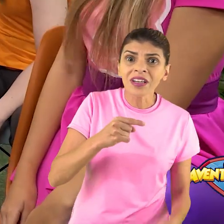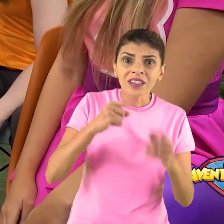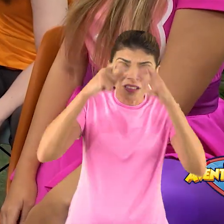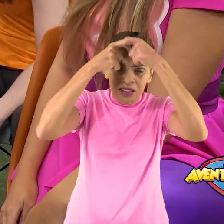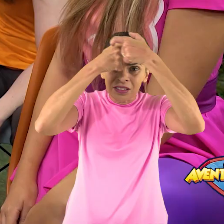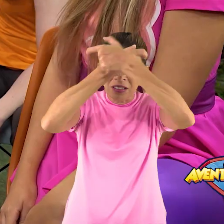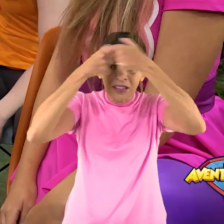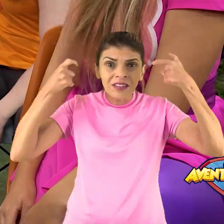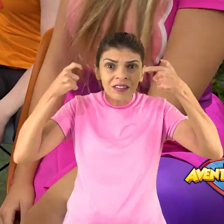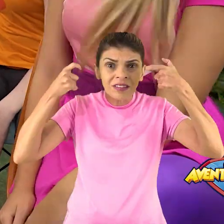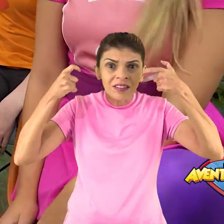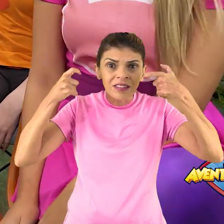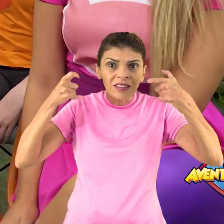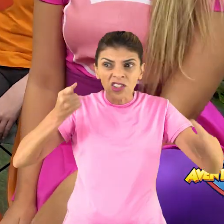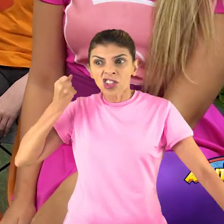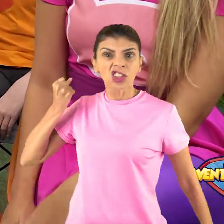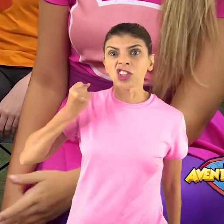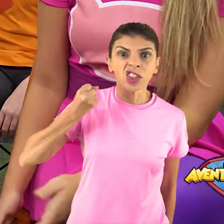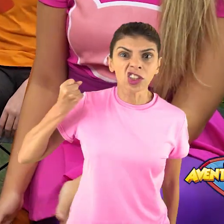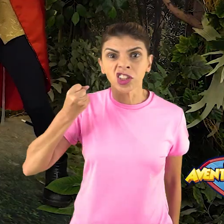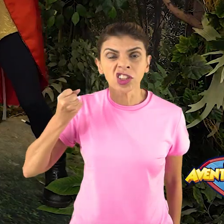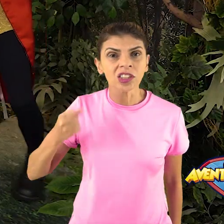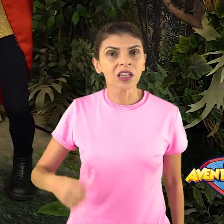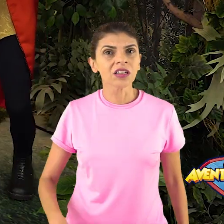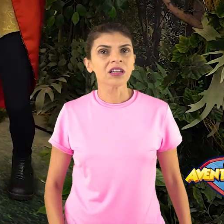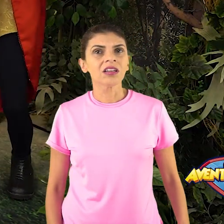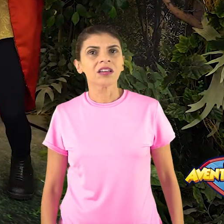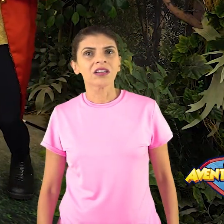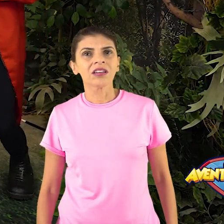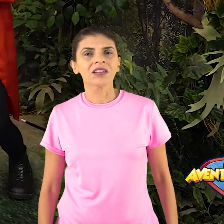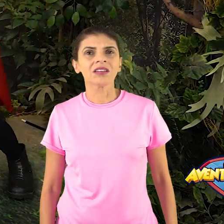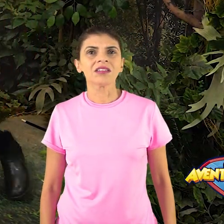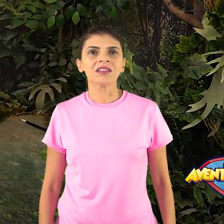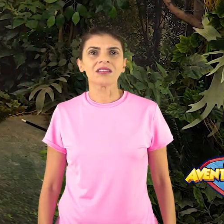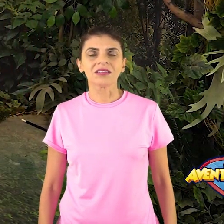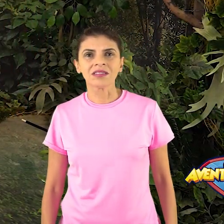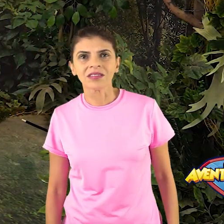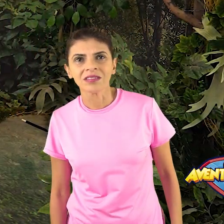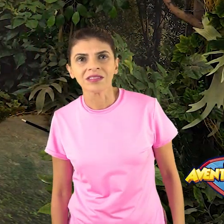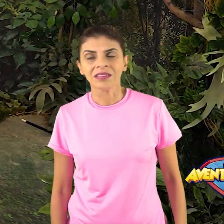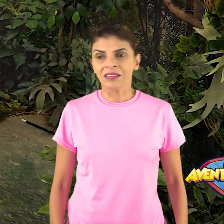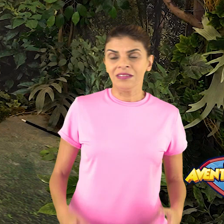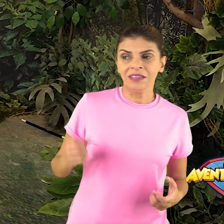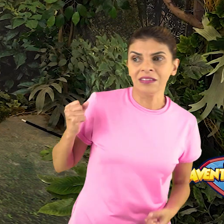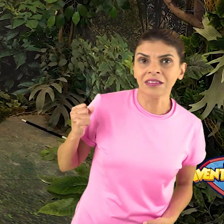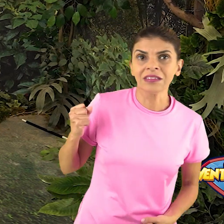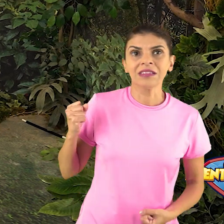vilana!